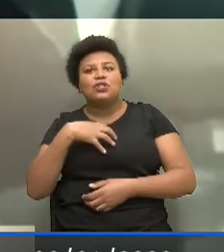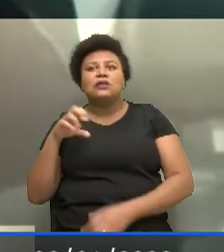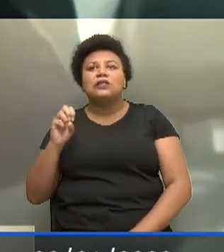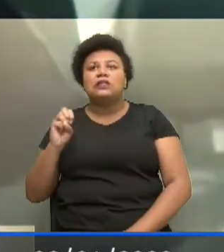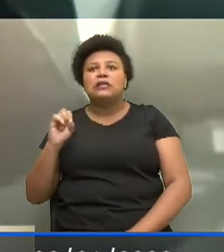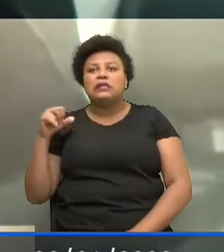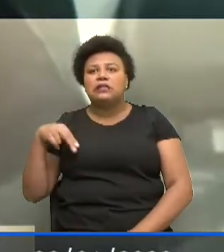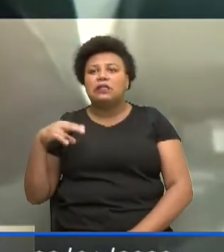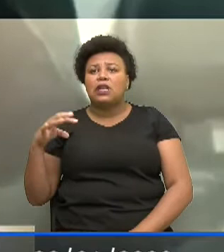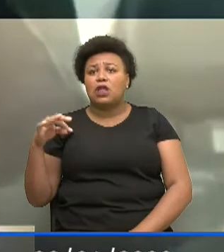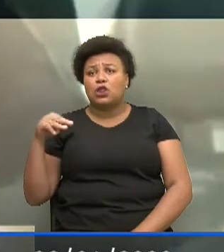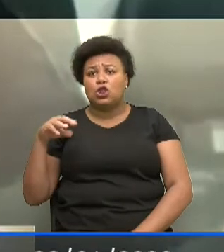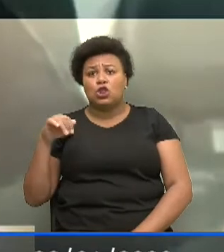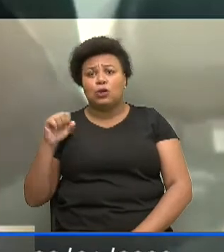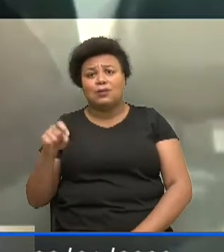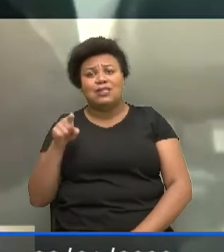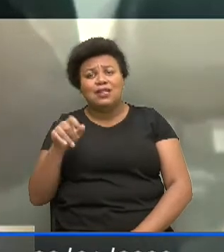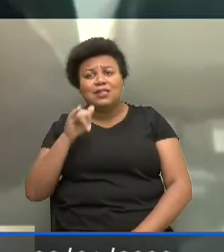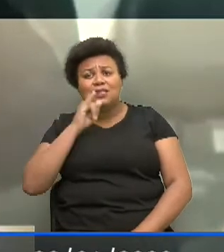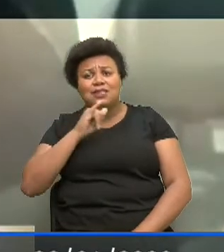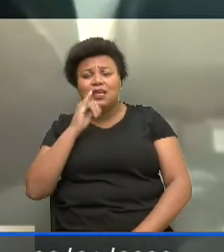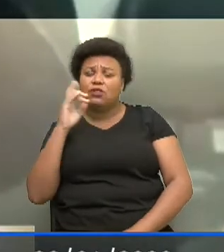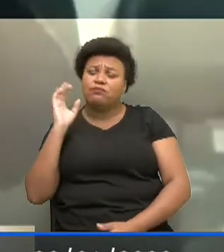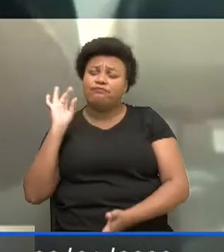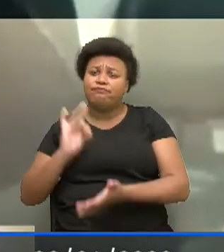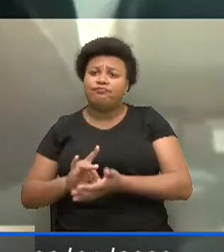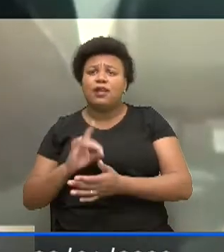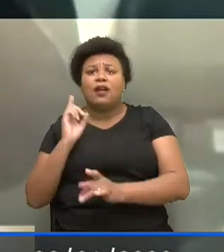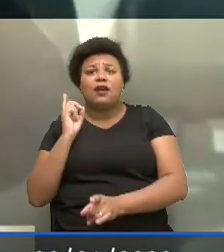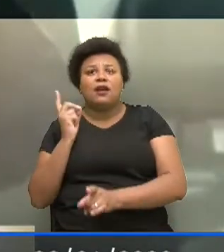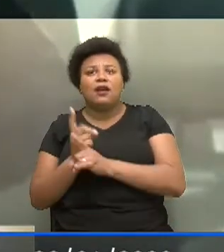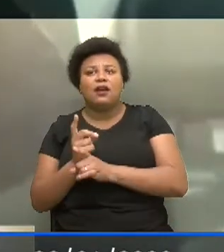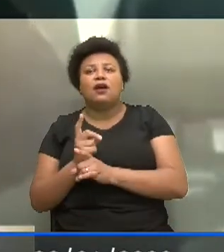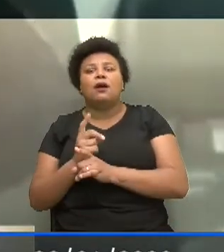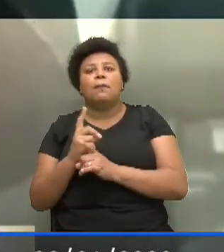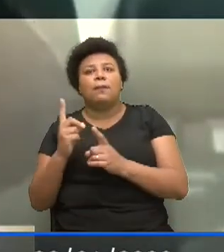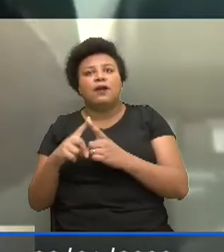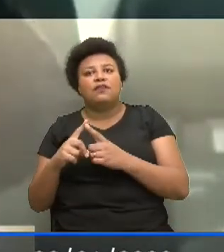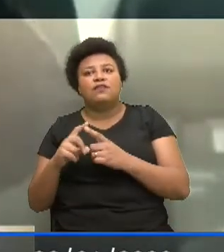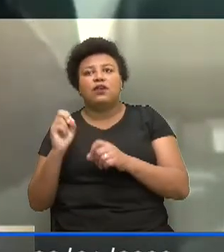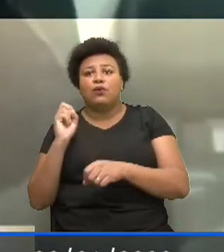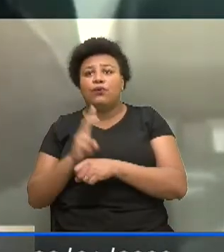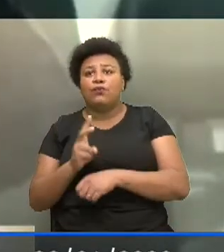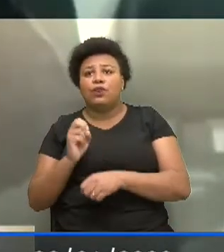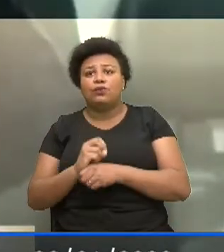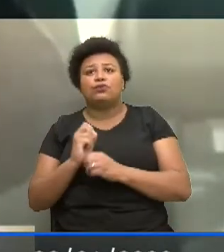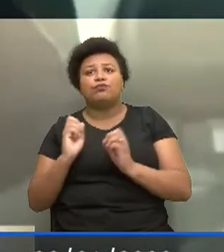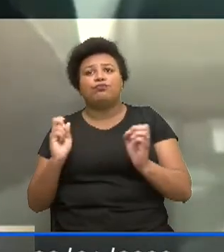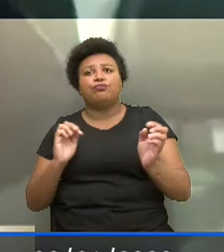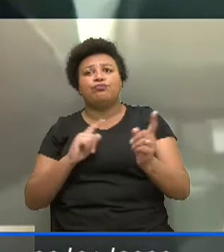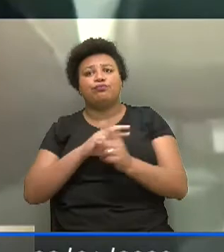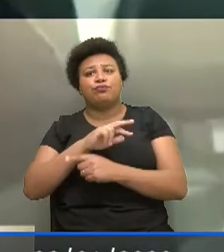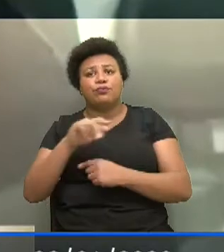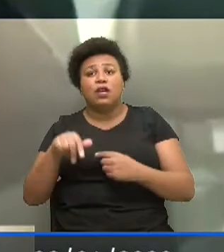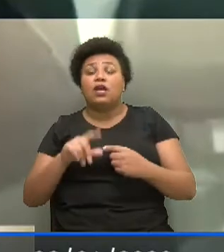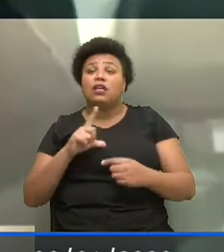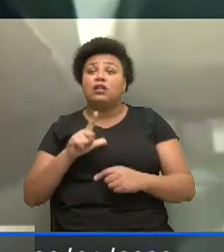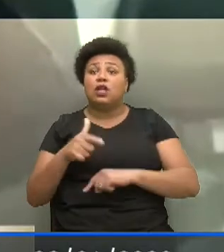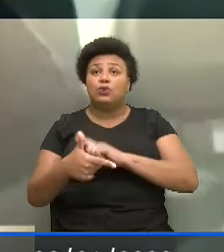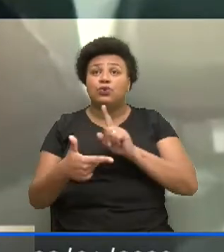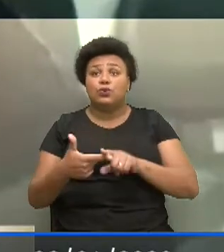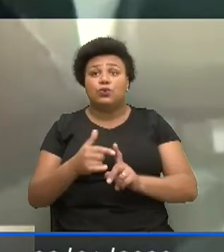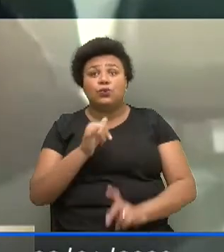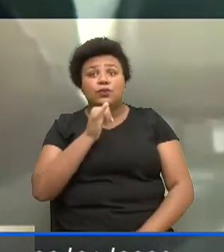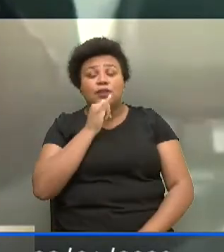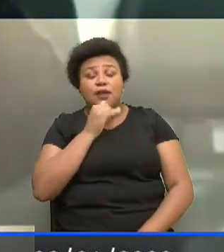que serve para identificação diagnóstica da circulação do vírus naquele ambiente. O teste rápido, que está sendo